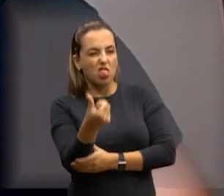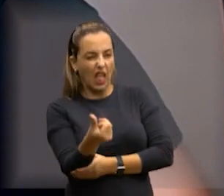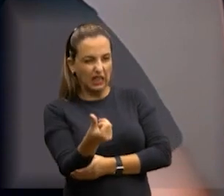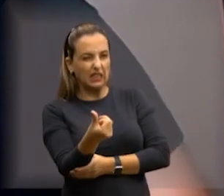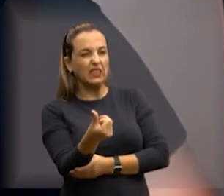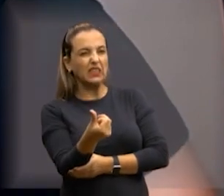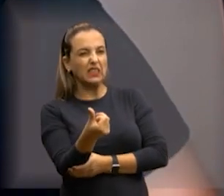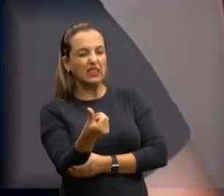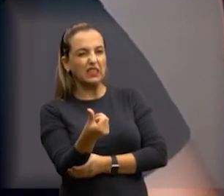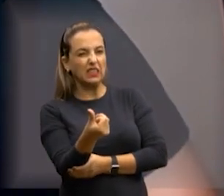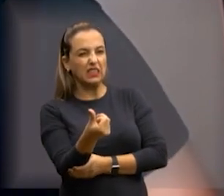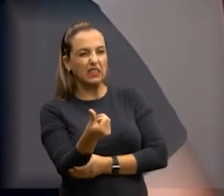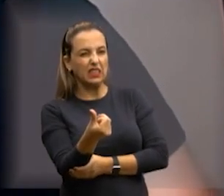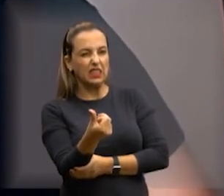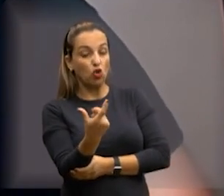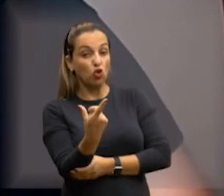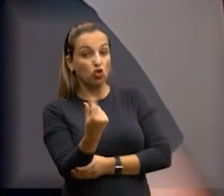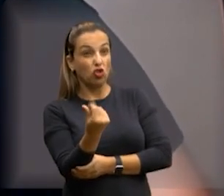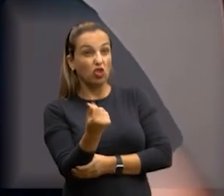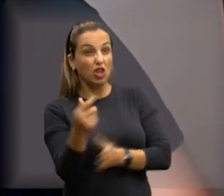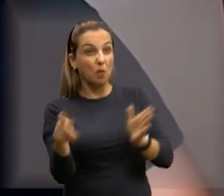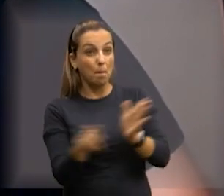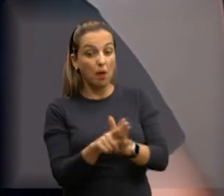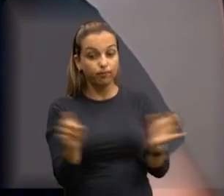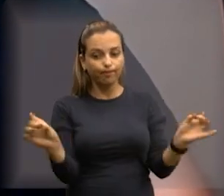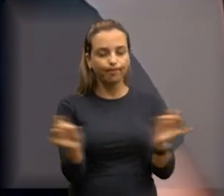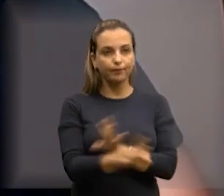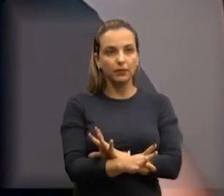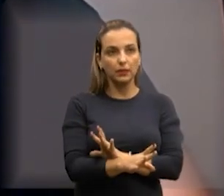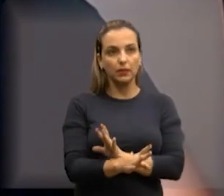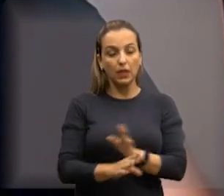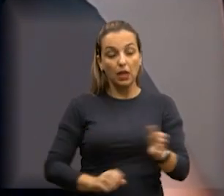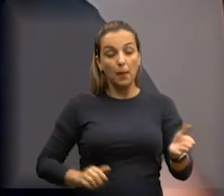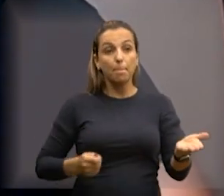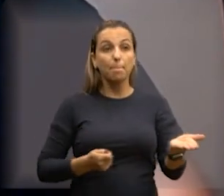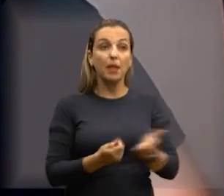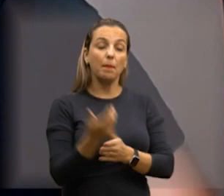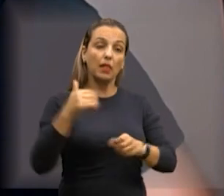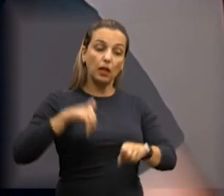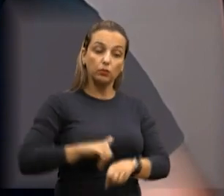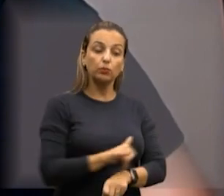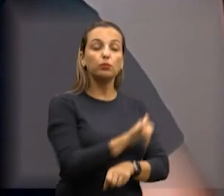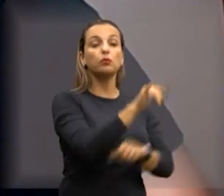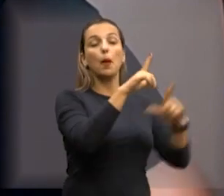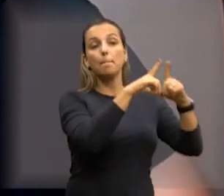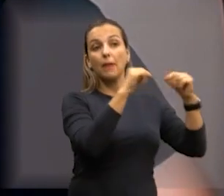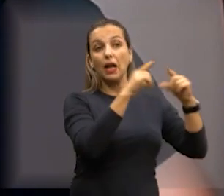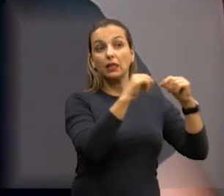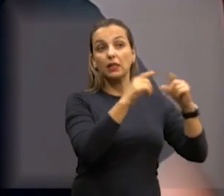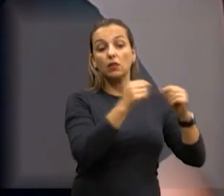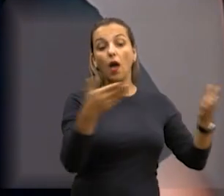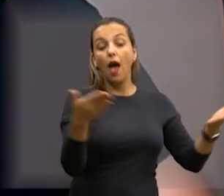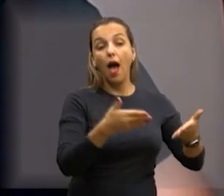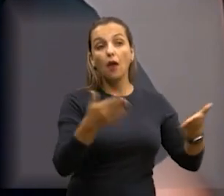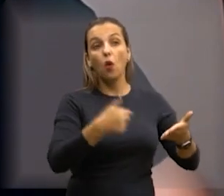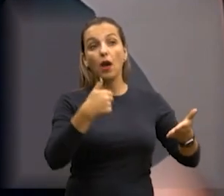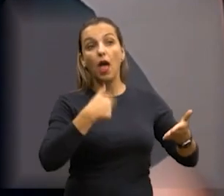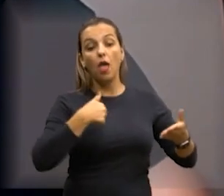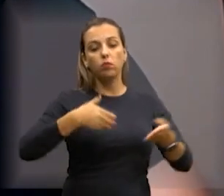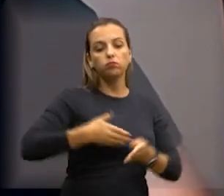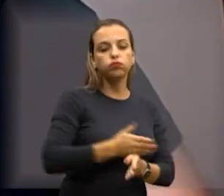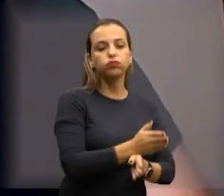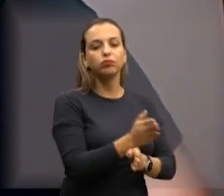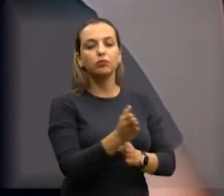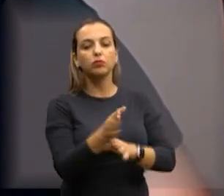de munição, com minhas últimas economias. Comprei também uma passagem só de ida para Brasília e, neste exato momento, estou em